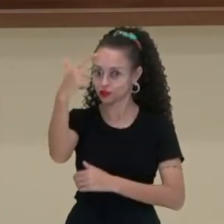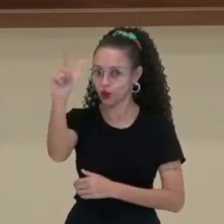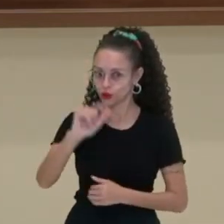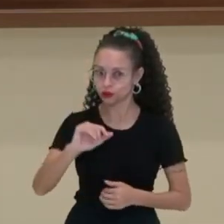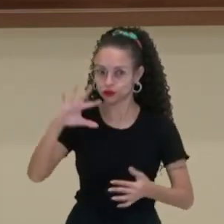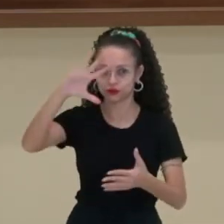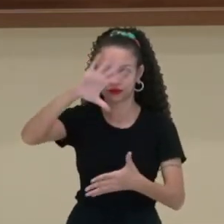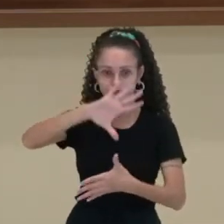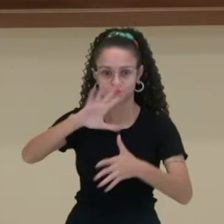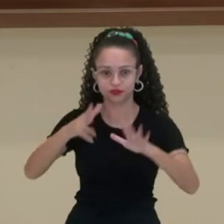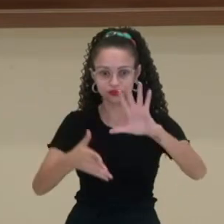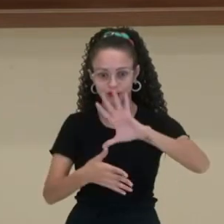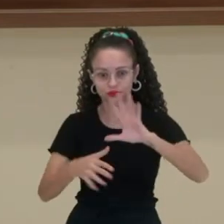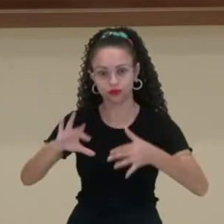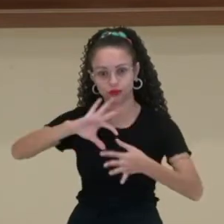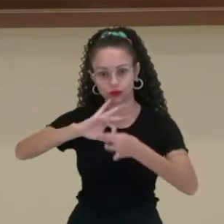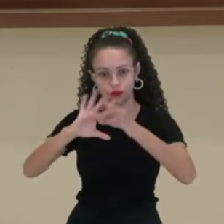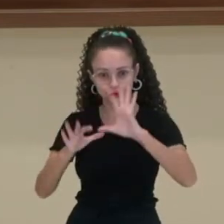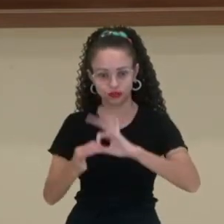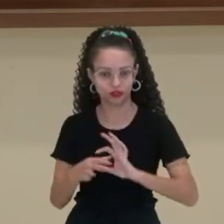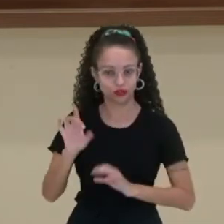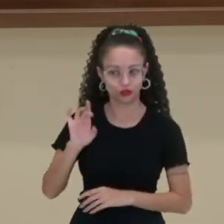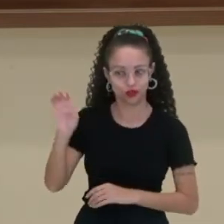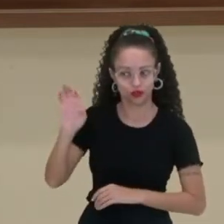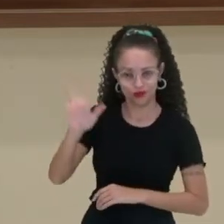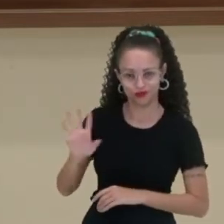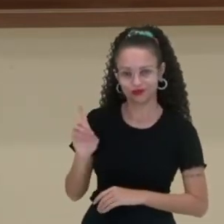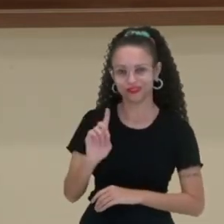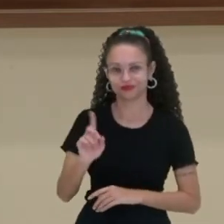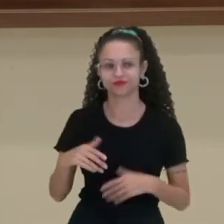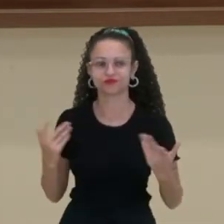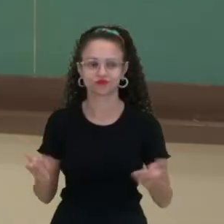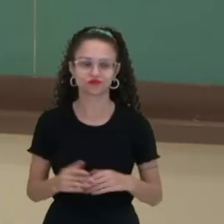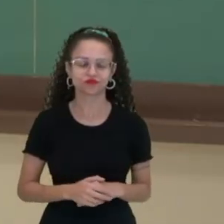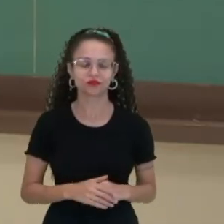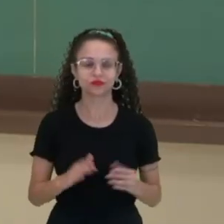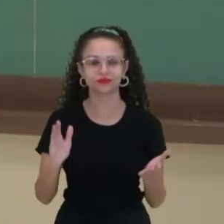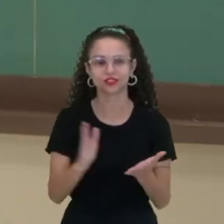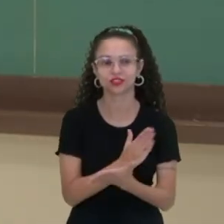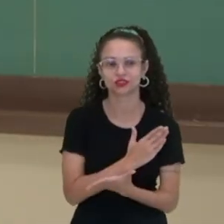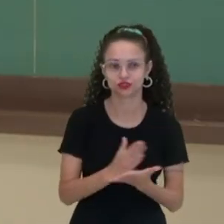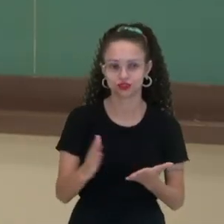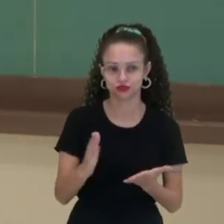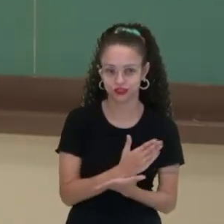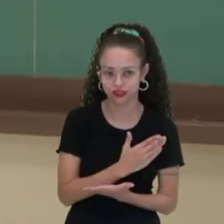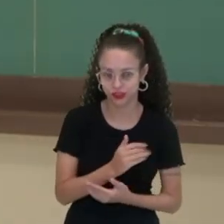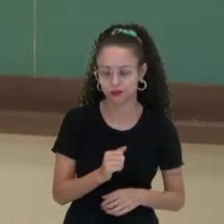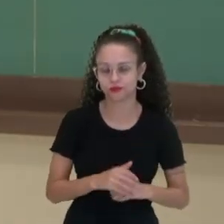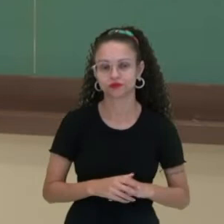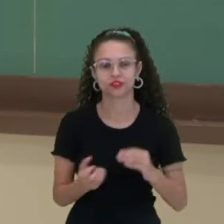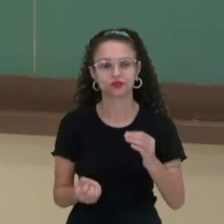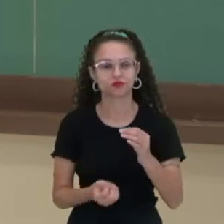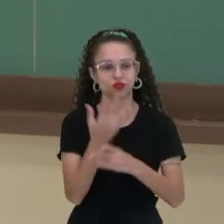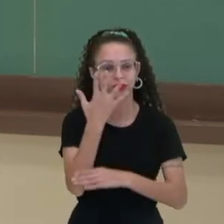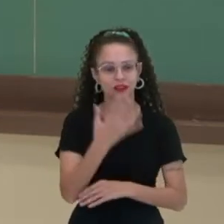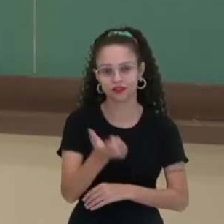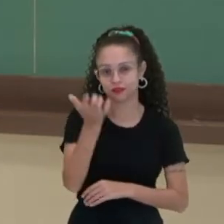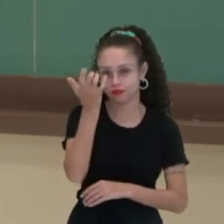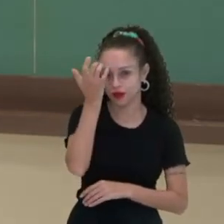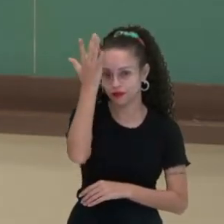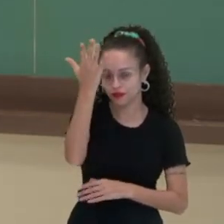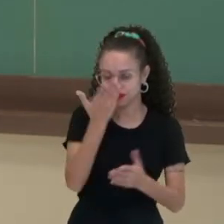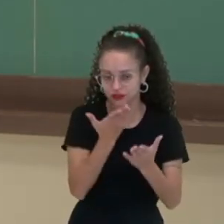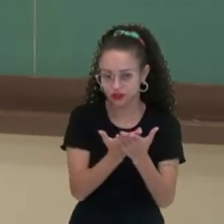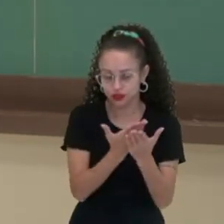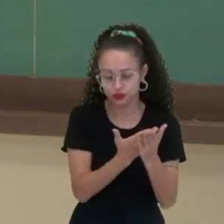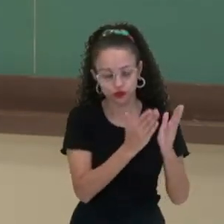não somente o continente europeu. Beleza? A divisão da história, ela foi criada para facilitar o estudo